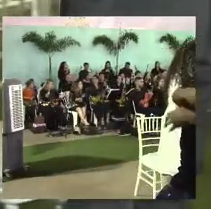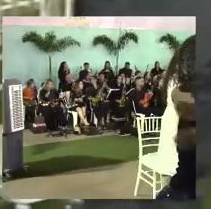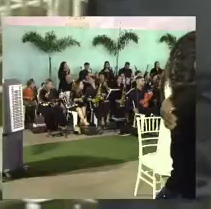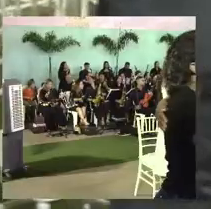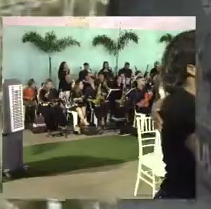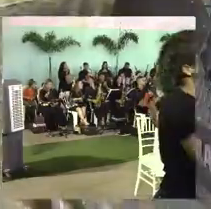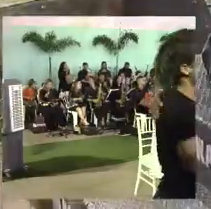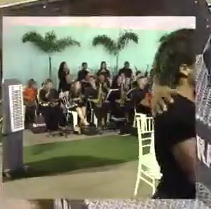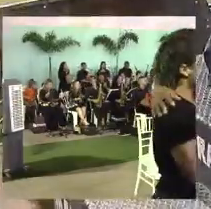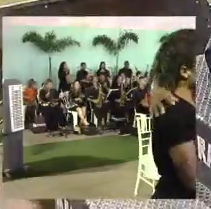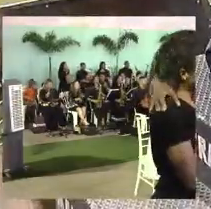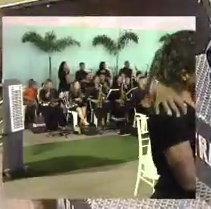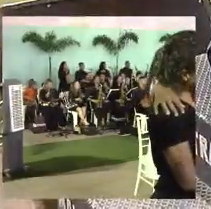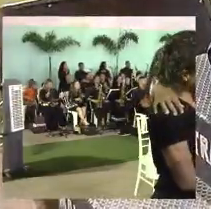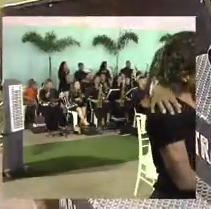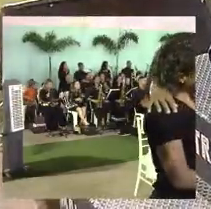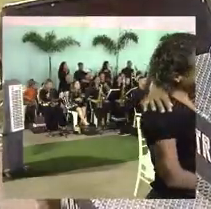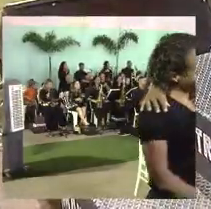já sabe o estilo né